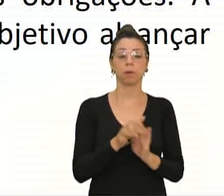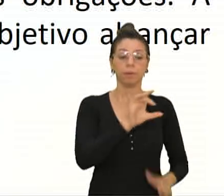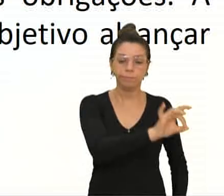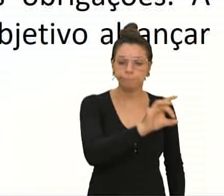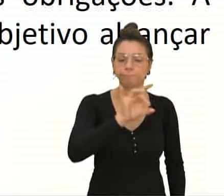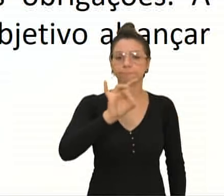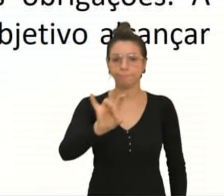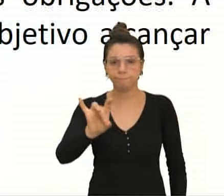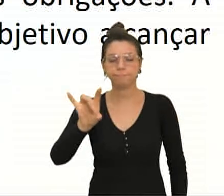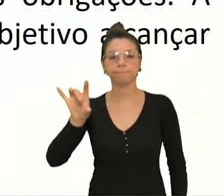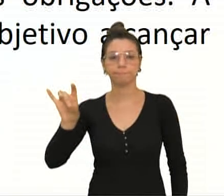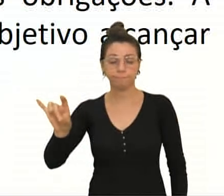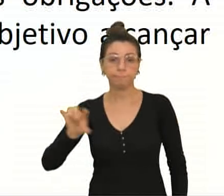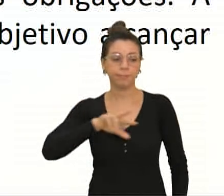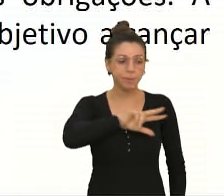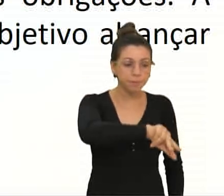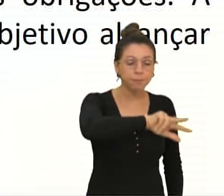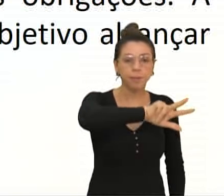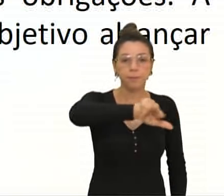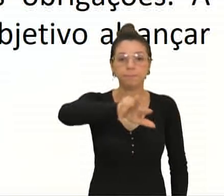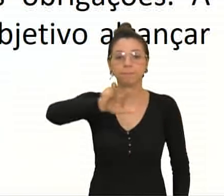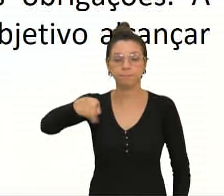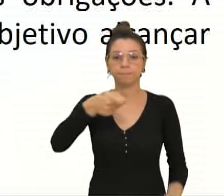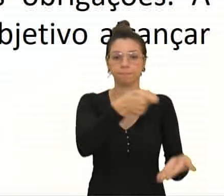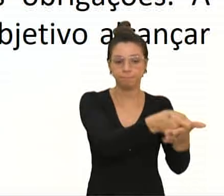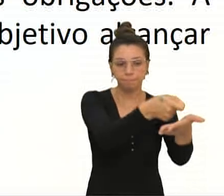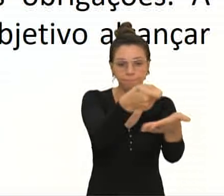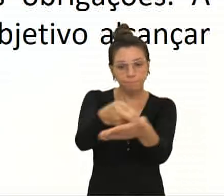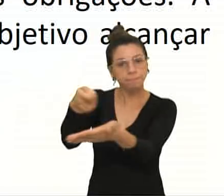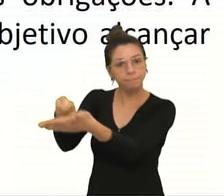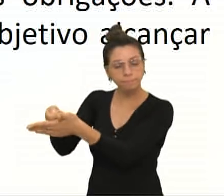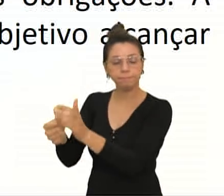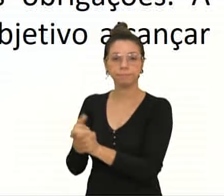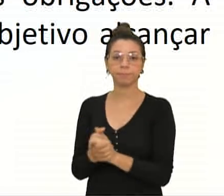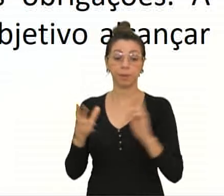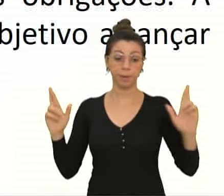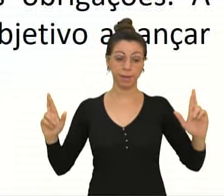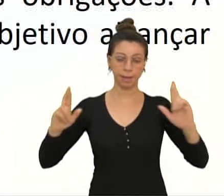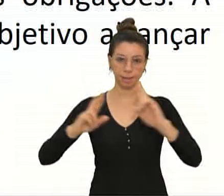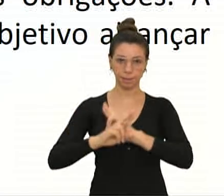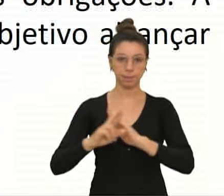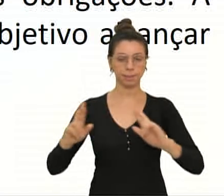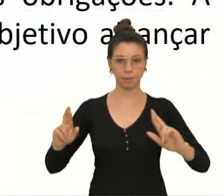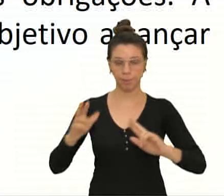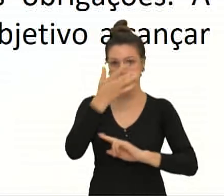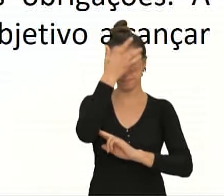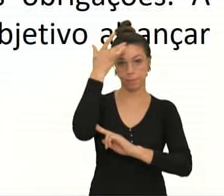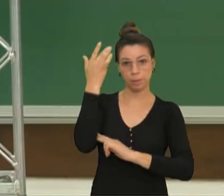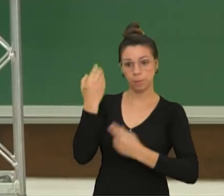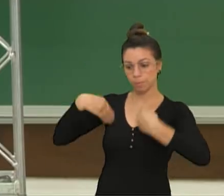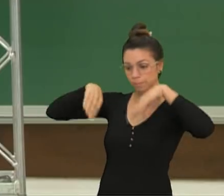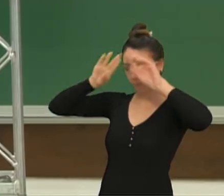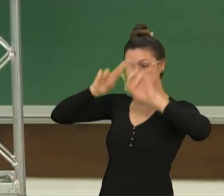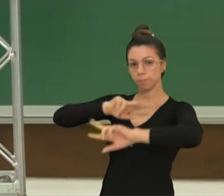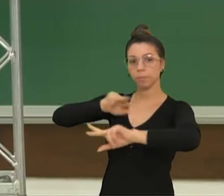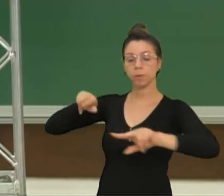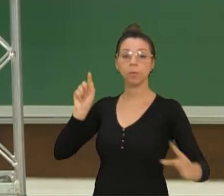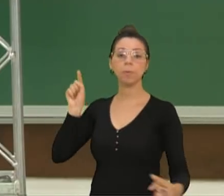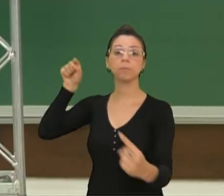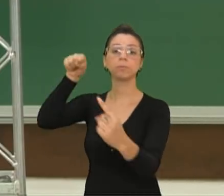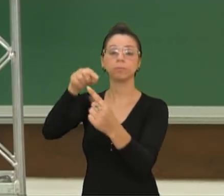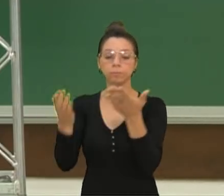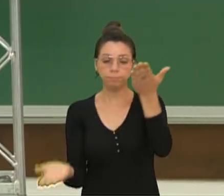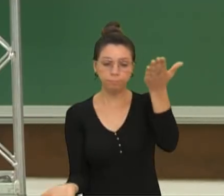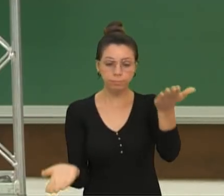estágio gera diferentes obrigações. A relação do adepto com o seu orixá tem por objetivo alcançar um